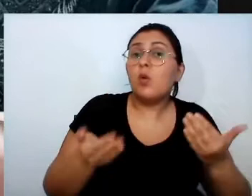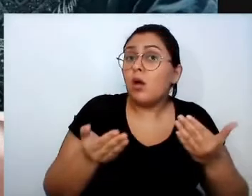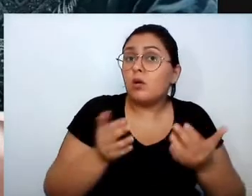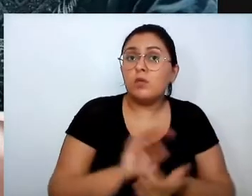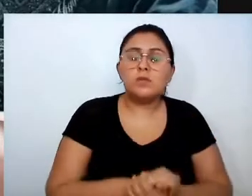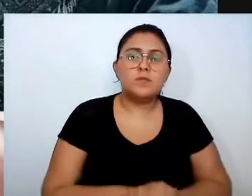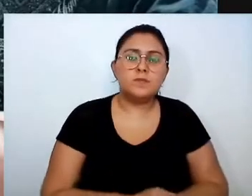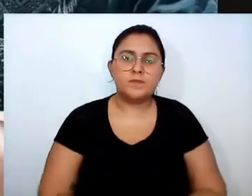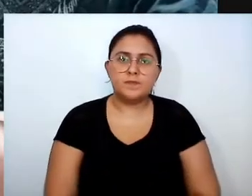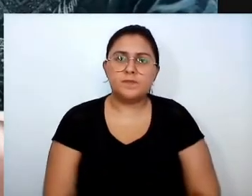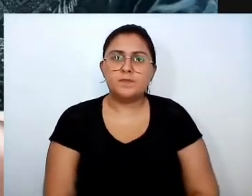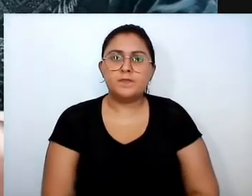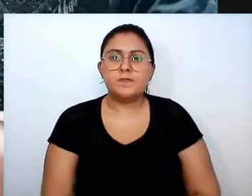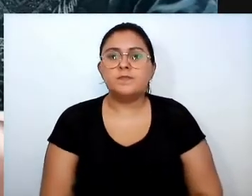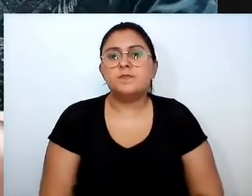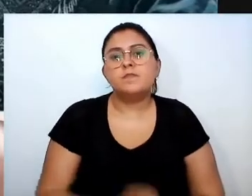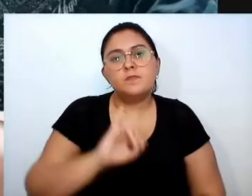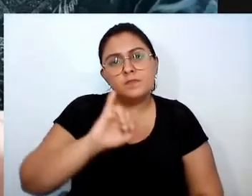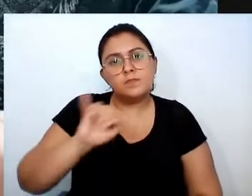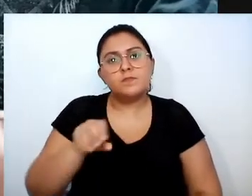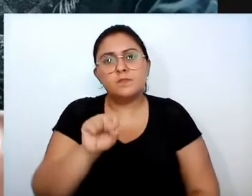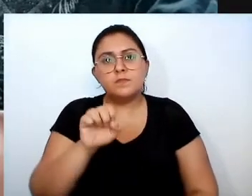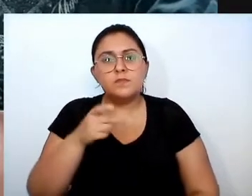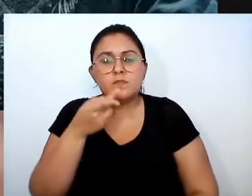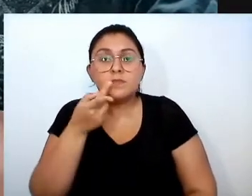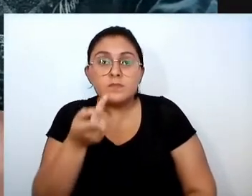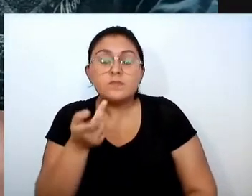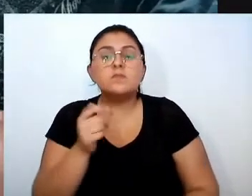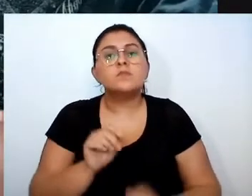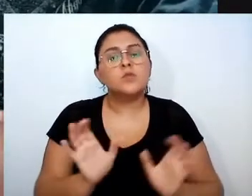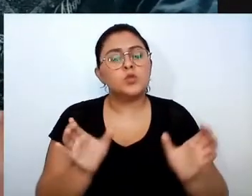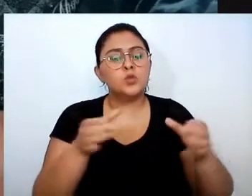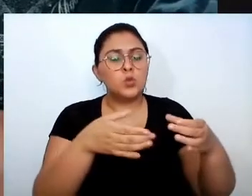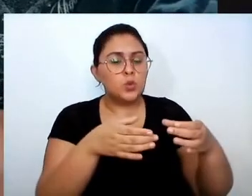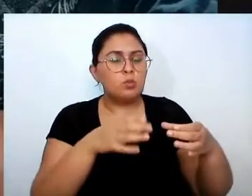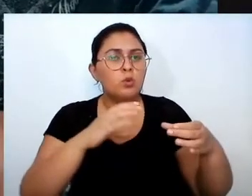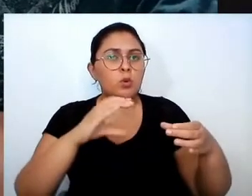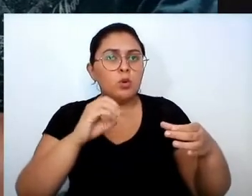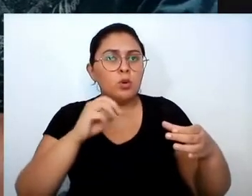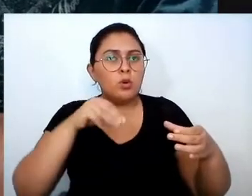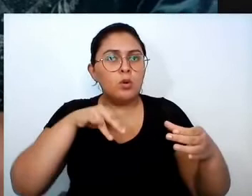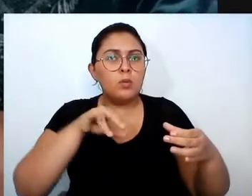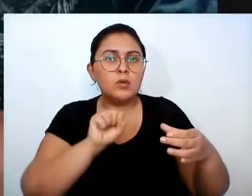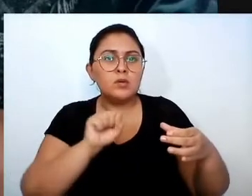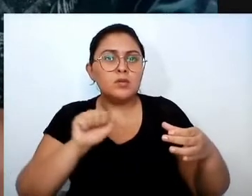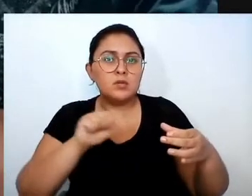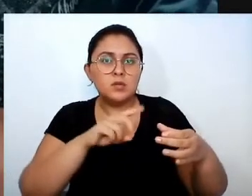que surgem lá nesse espaço. Bem, a comissão, né,